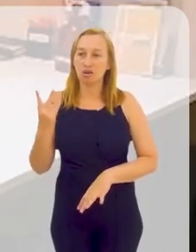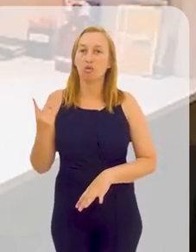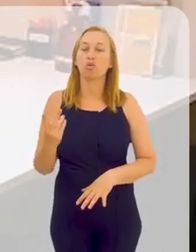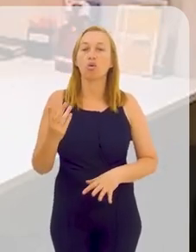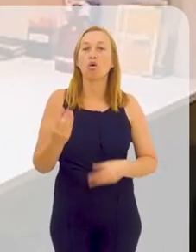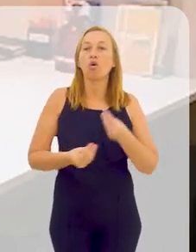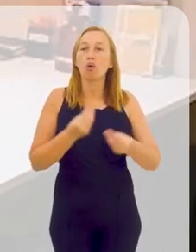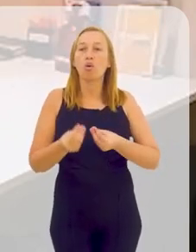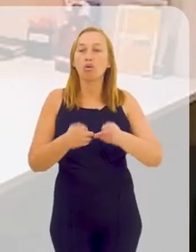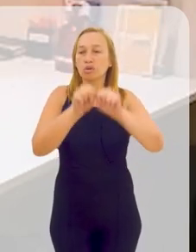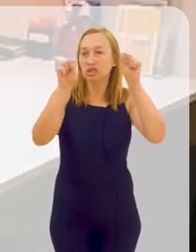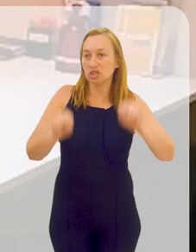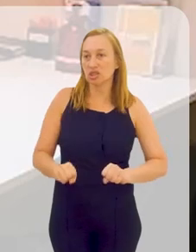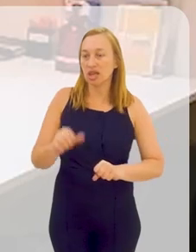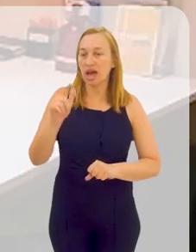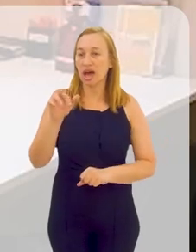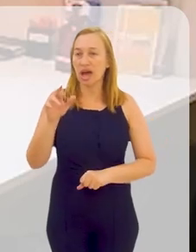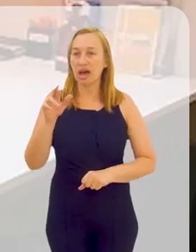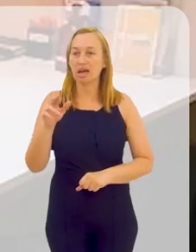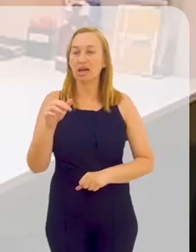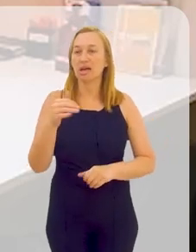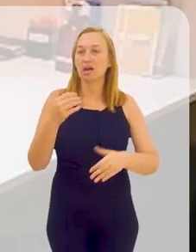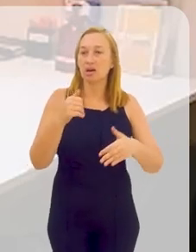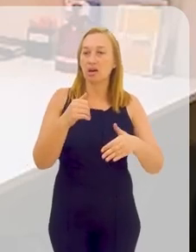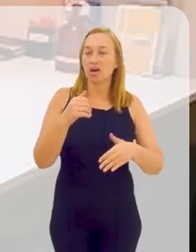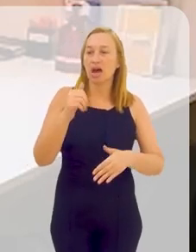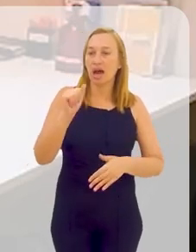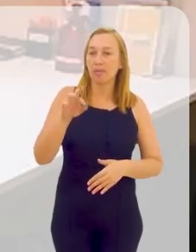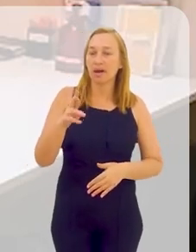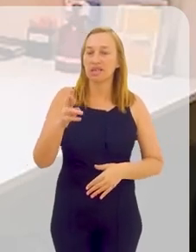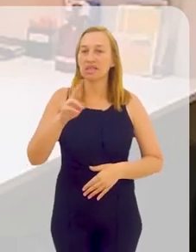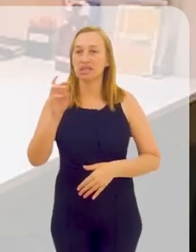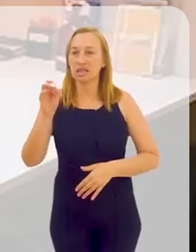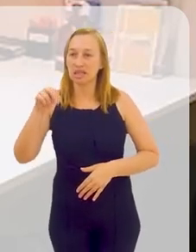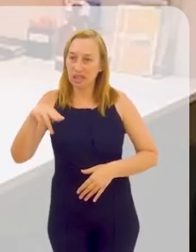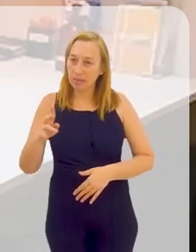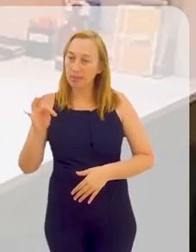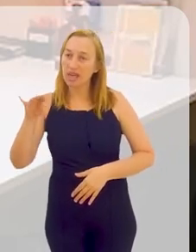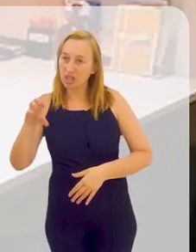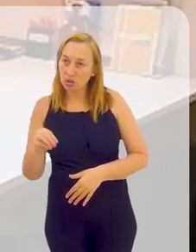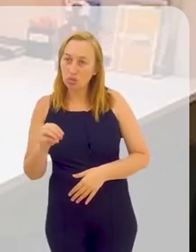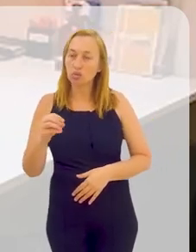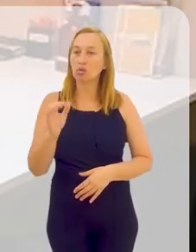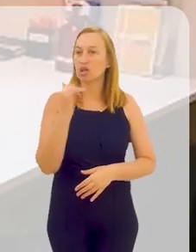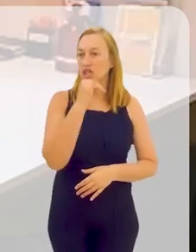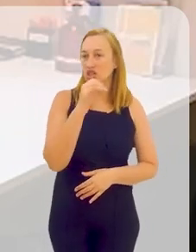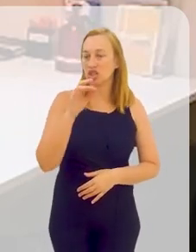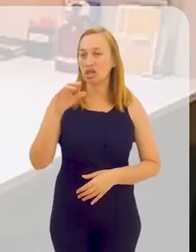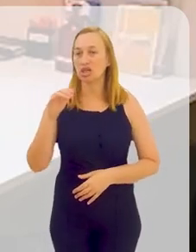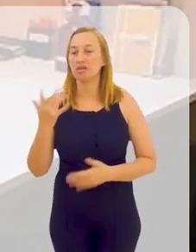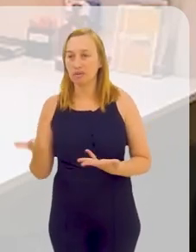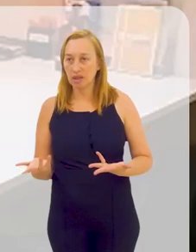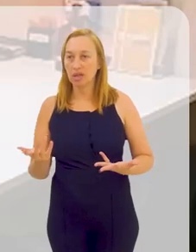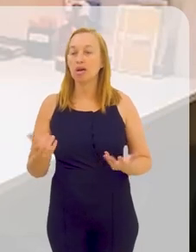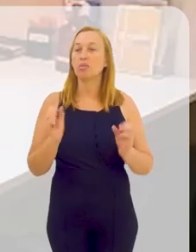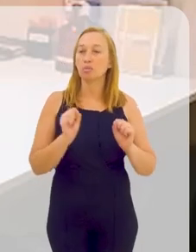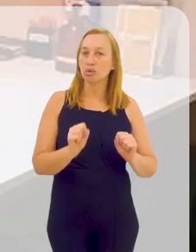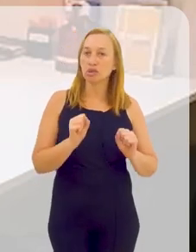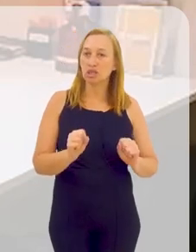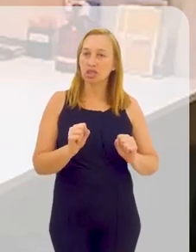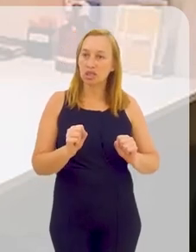versatilidade como sistemas de armazenamento de energia elétrica Então essa legislação revisada